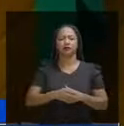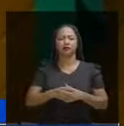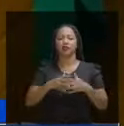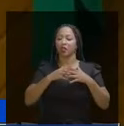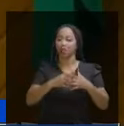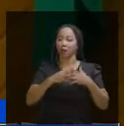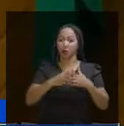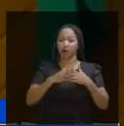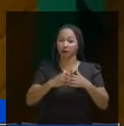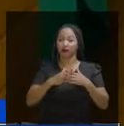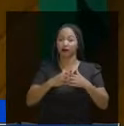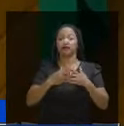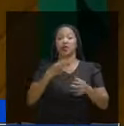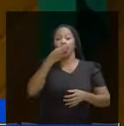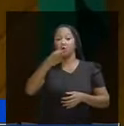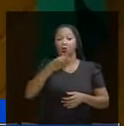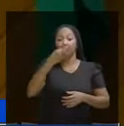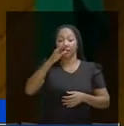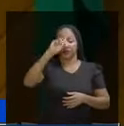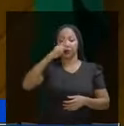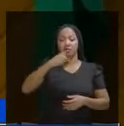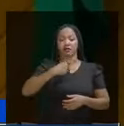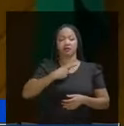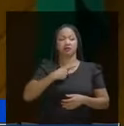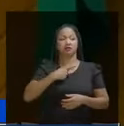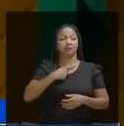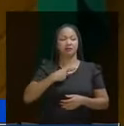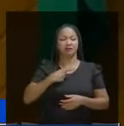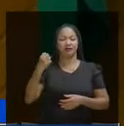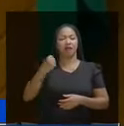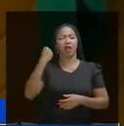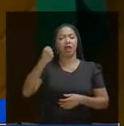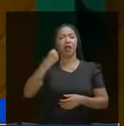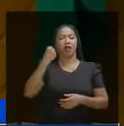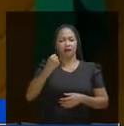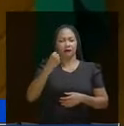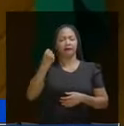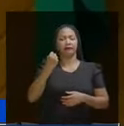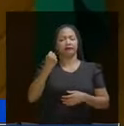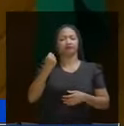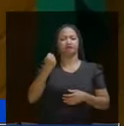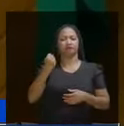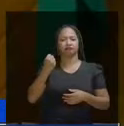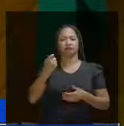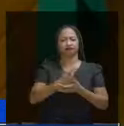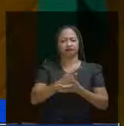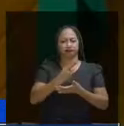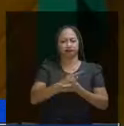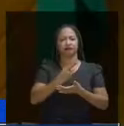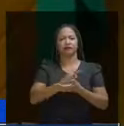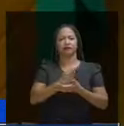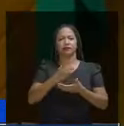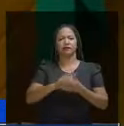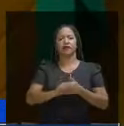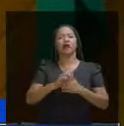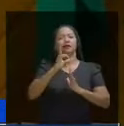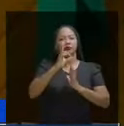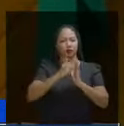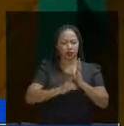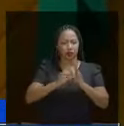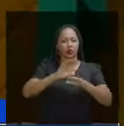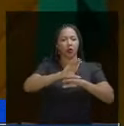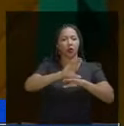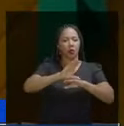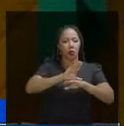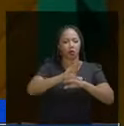confundir propaganda eleitoral com opinião pessoal, sob o grave risco de vir a ferir o direito constitucional de liberdade